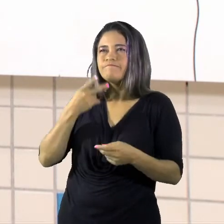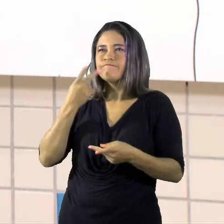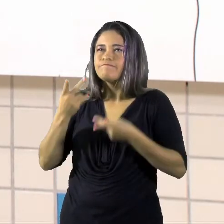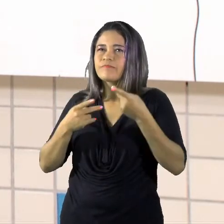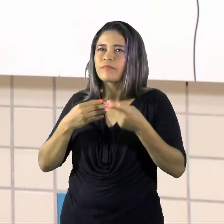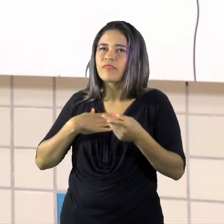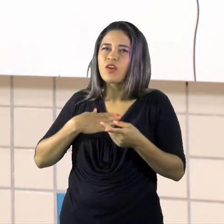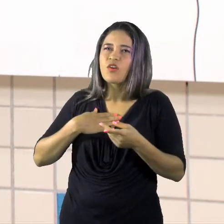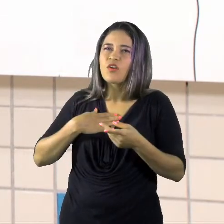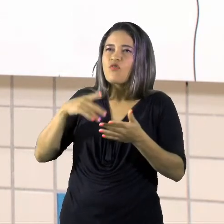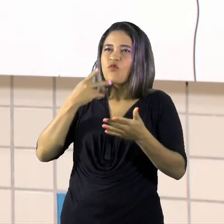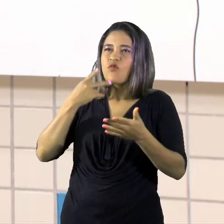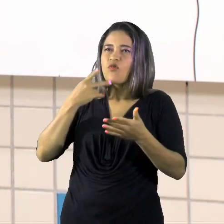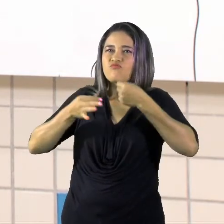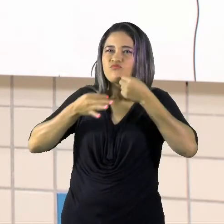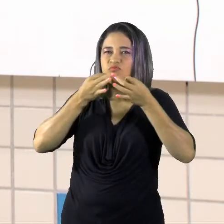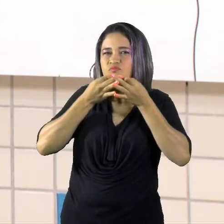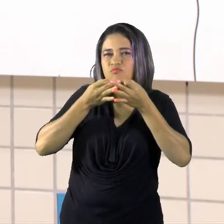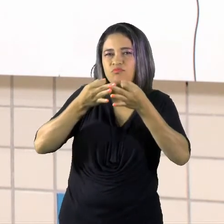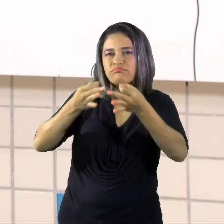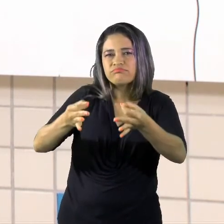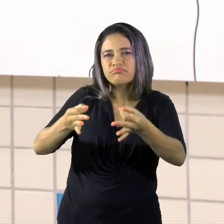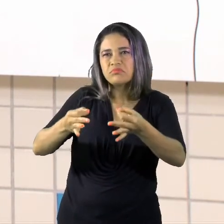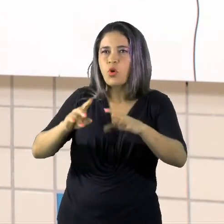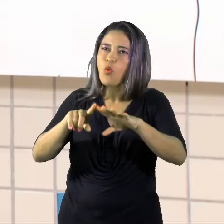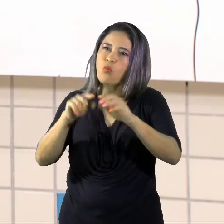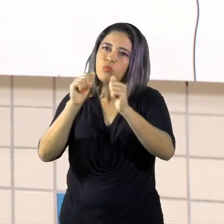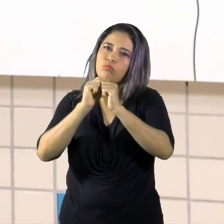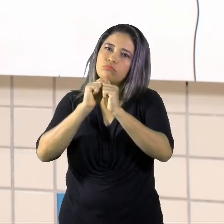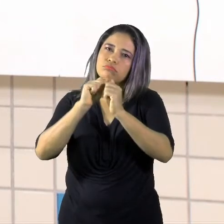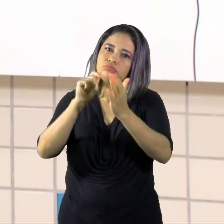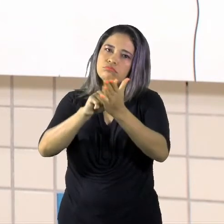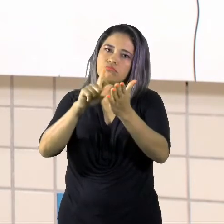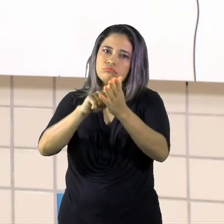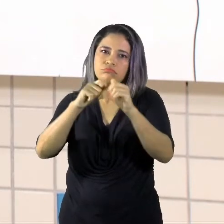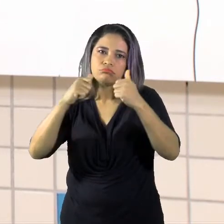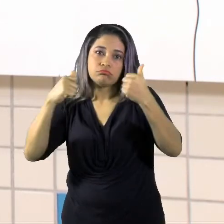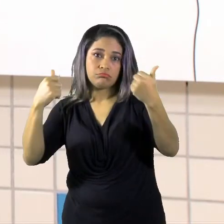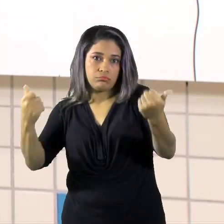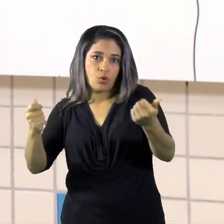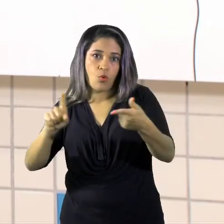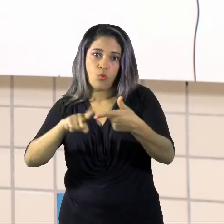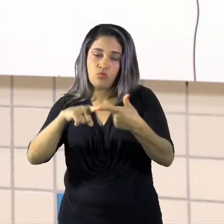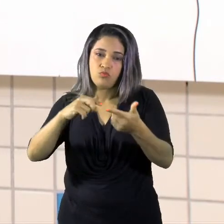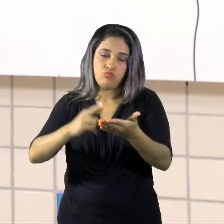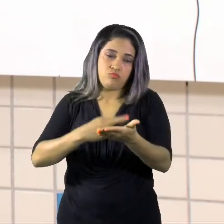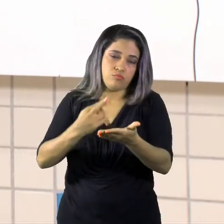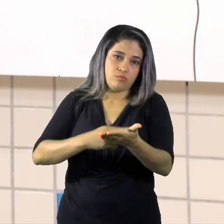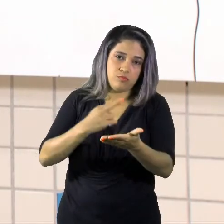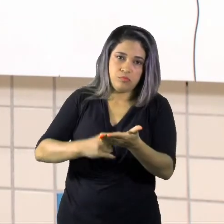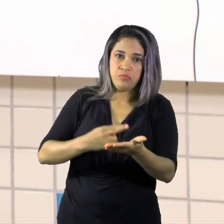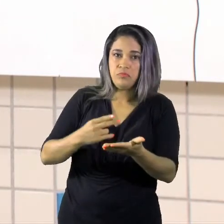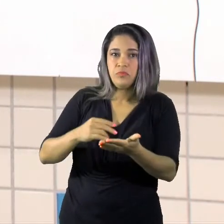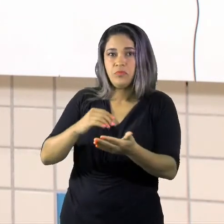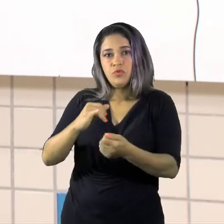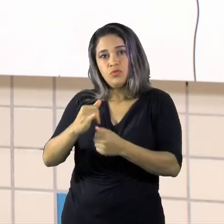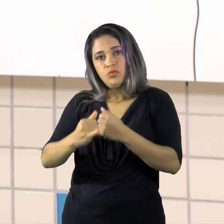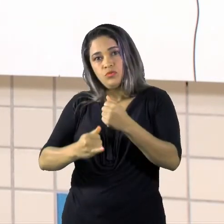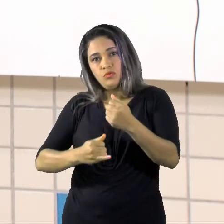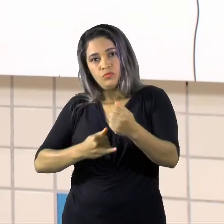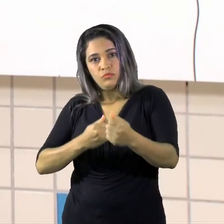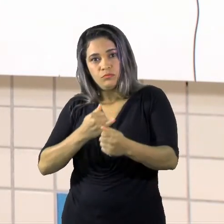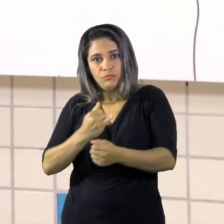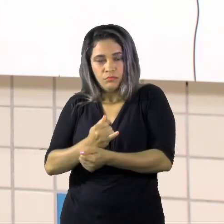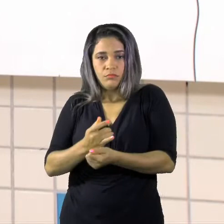ele tenha lido, uma matéria publicada no jornal, na revista, em um site. Ele pode comentar algo que ele leu, ele